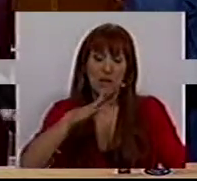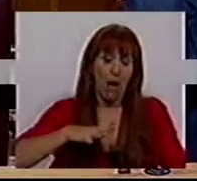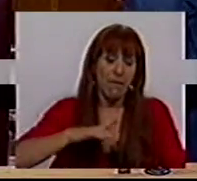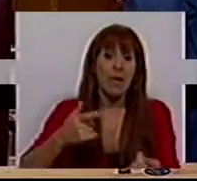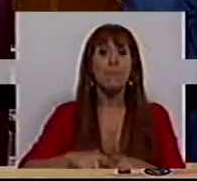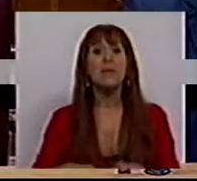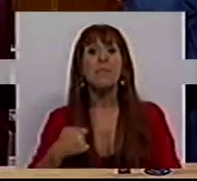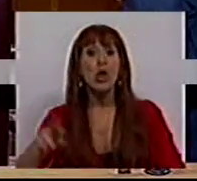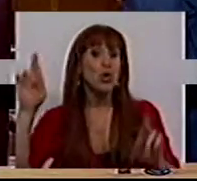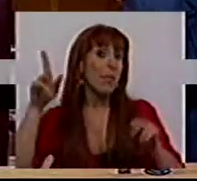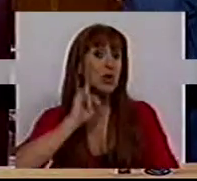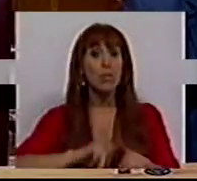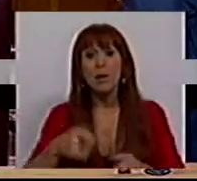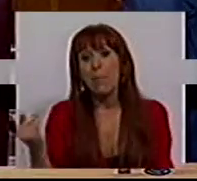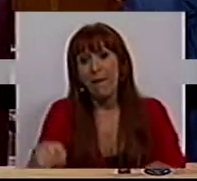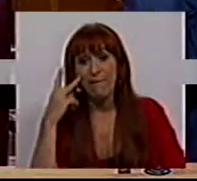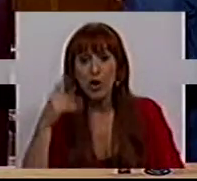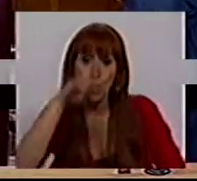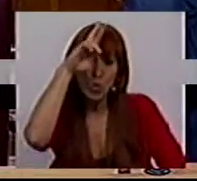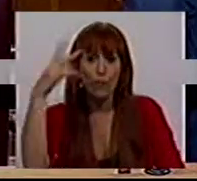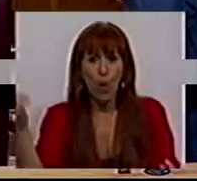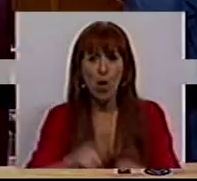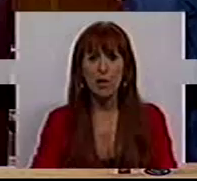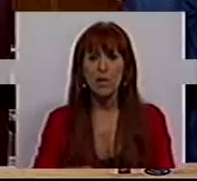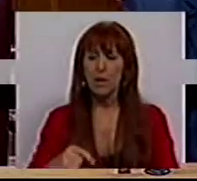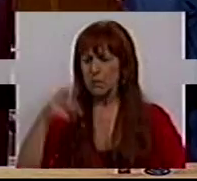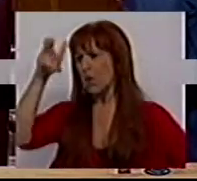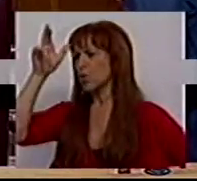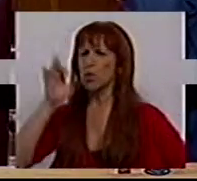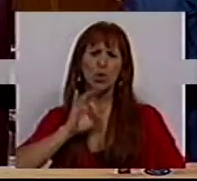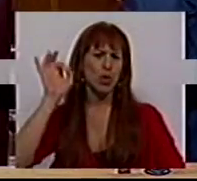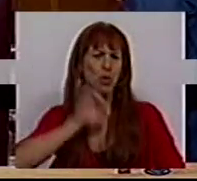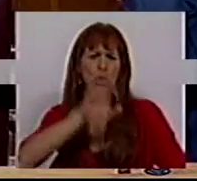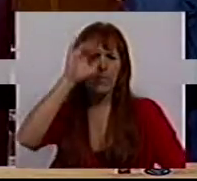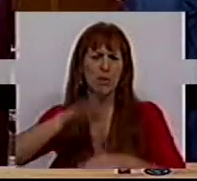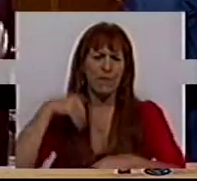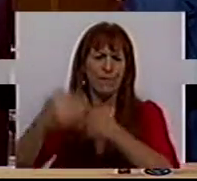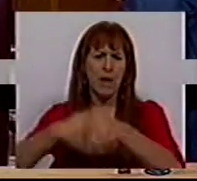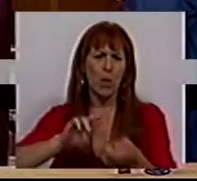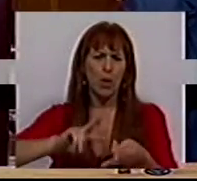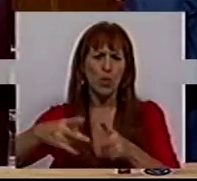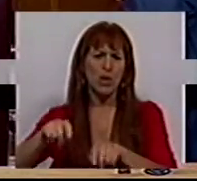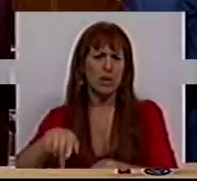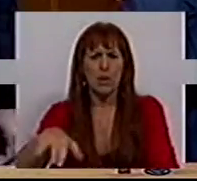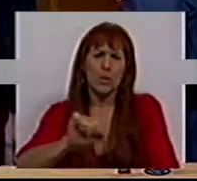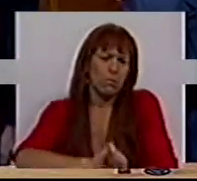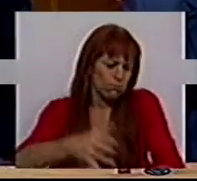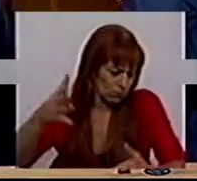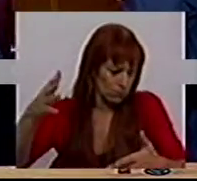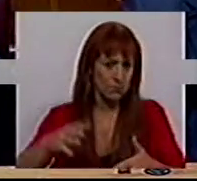mas espero que a Sra. Deputada reconheça também os esforços que corajosamente o Sr. Ministro tem vindo a fazer para corrigir essa